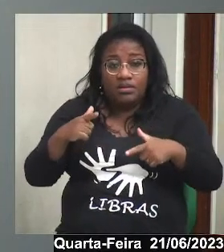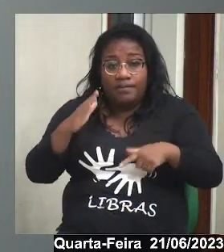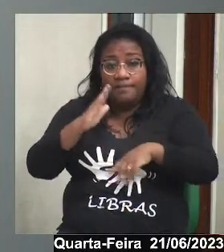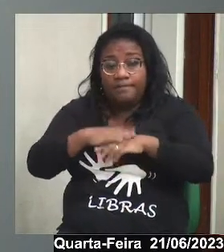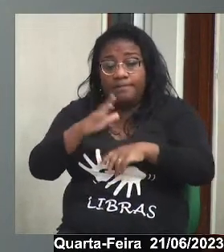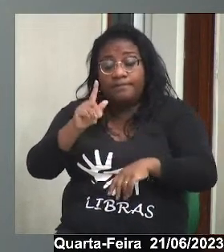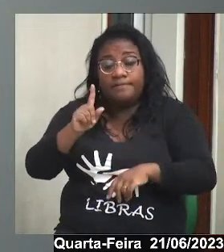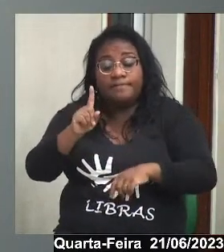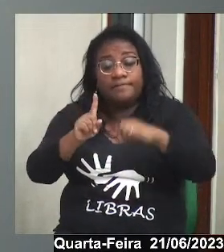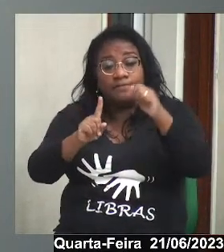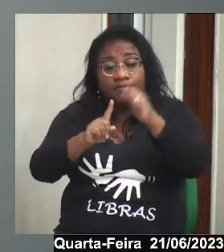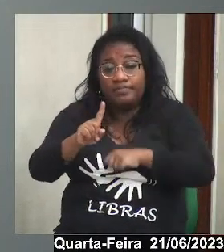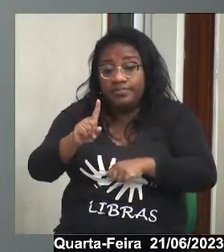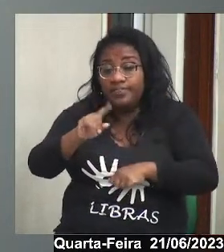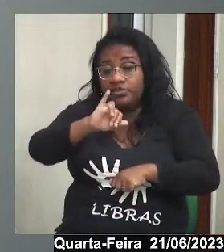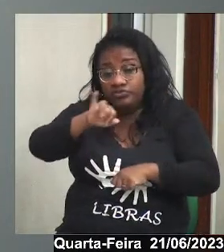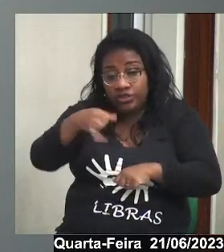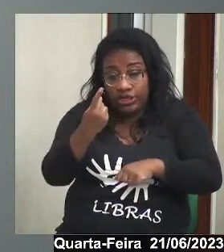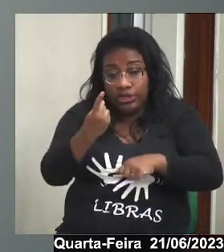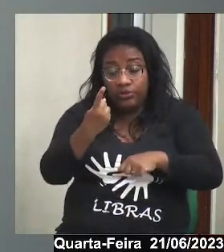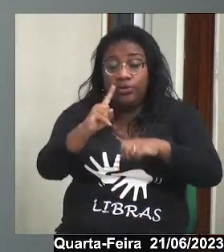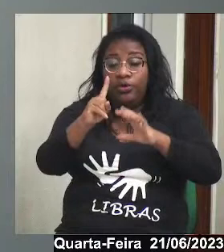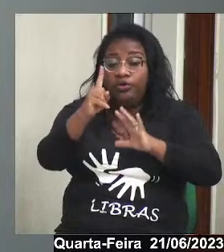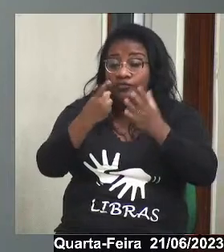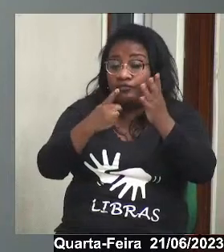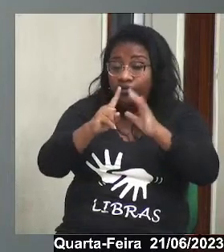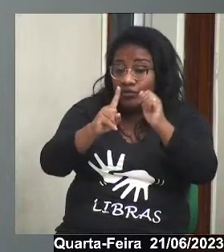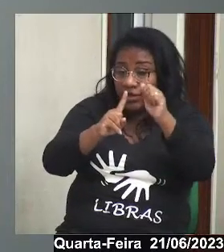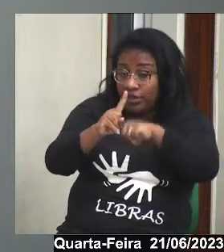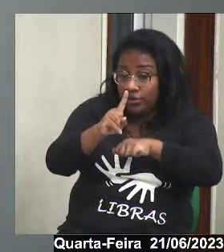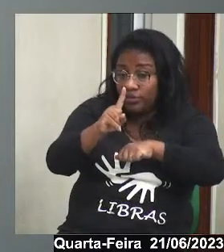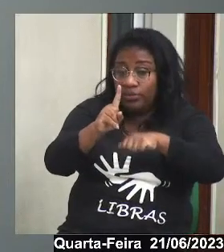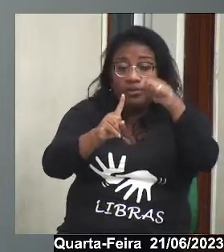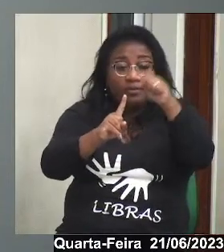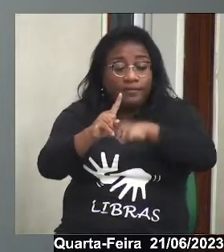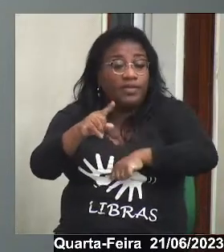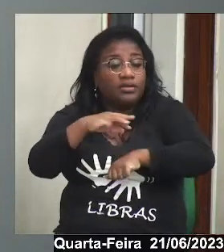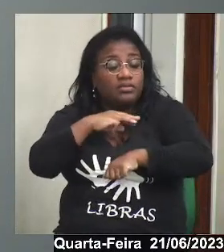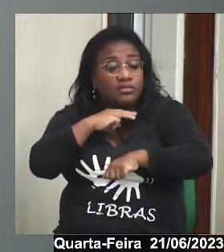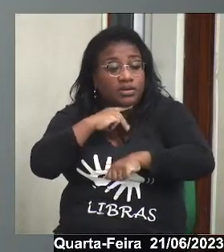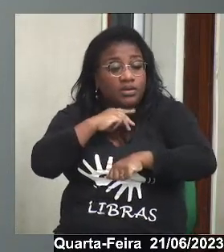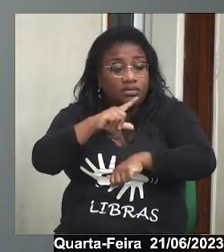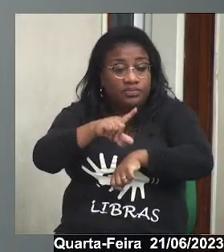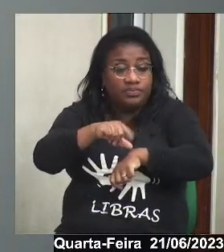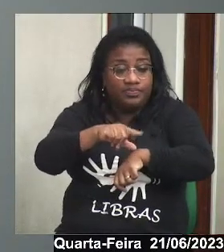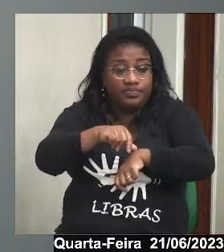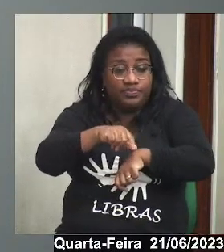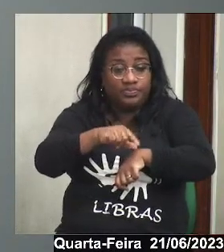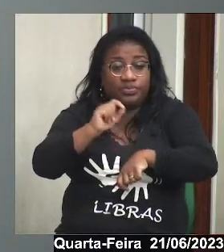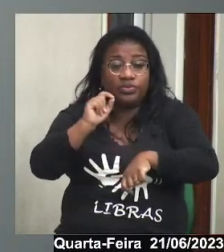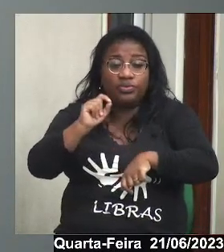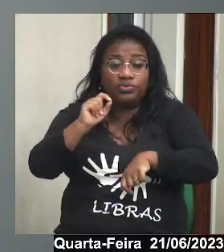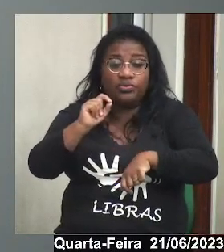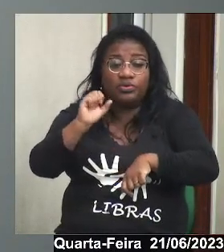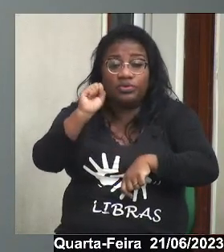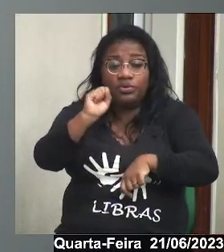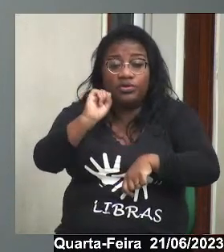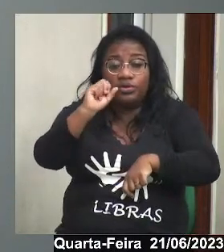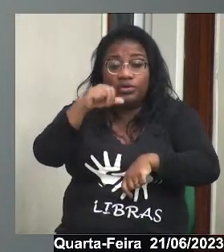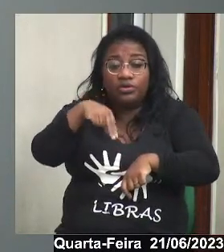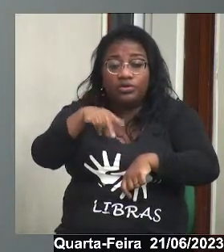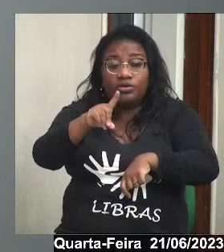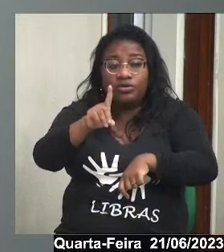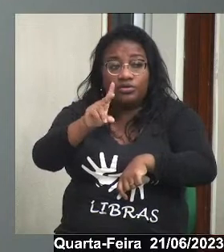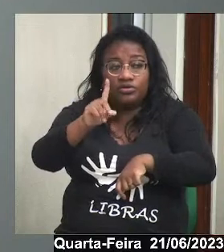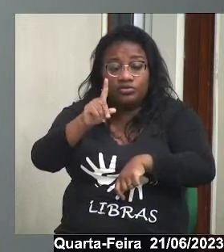é de janeiro, fevereiro e março, com plantão atrasado. E aí o que, que o sindicato trouxe para mim, Abidan?